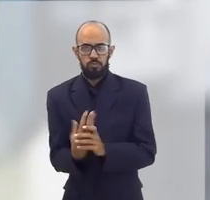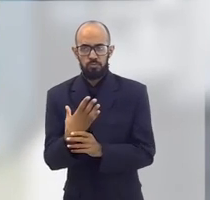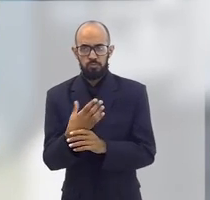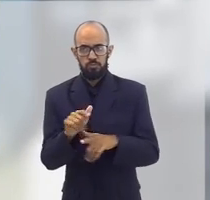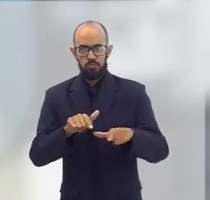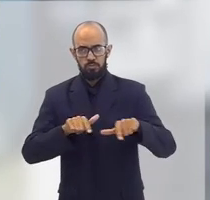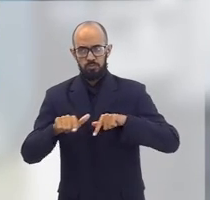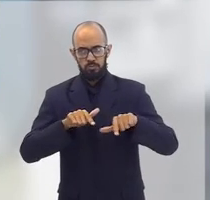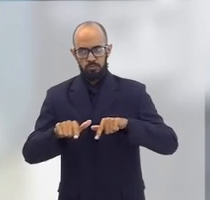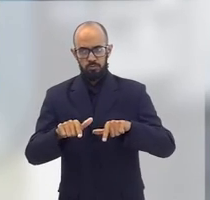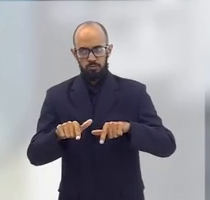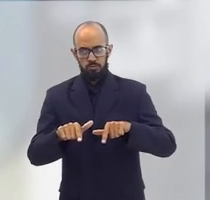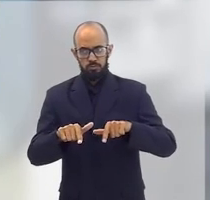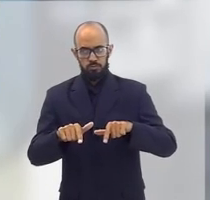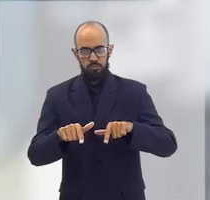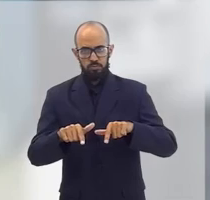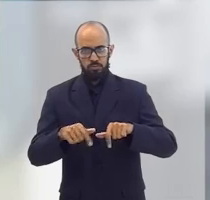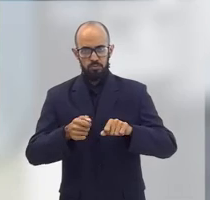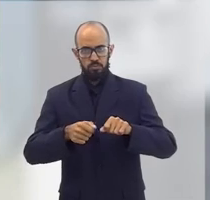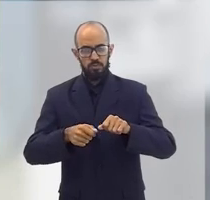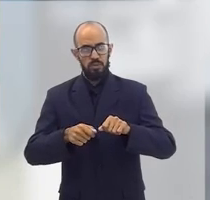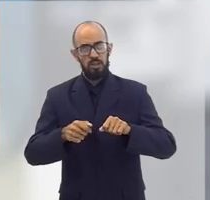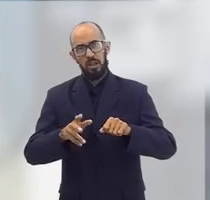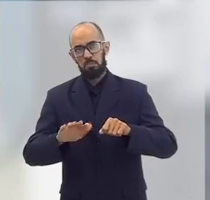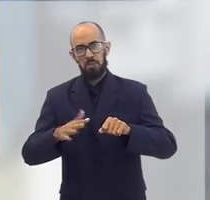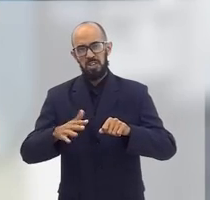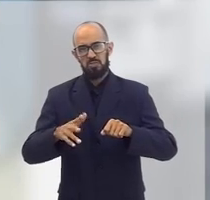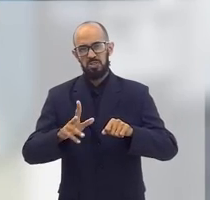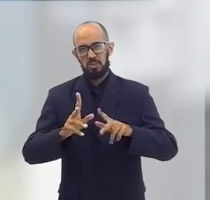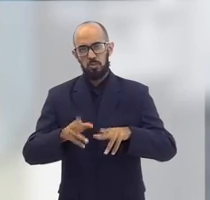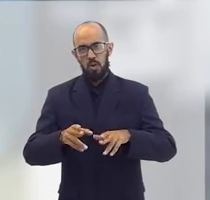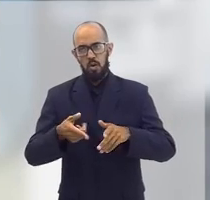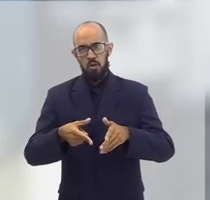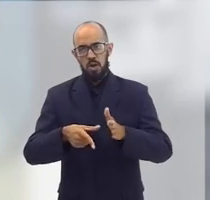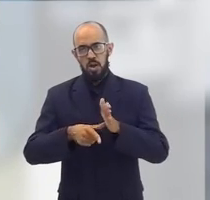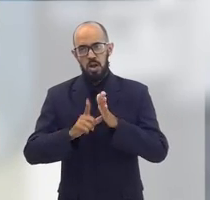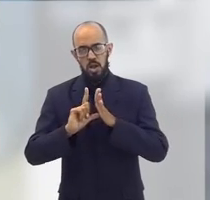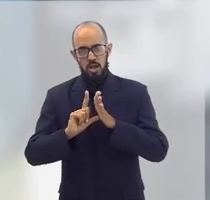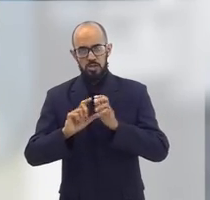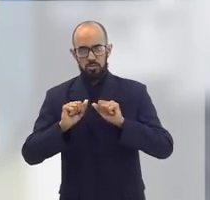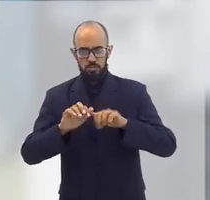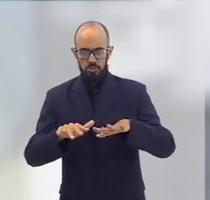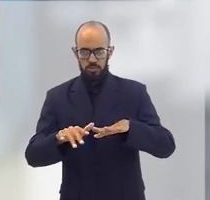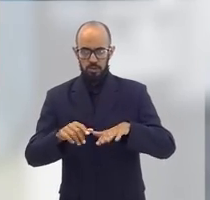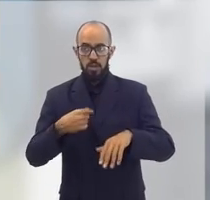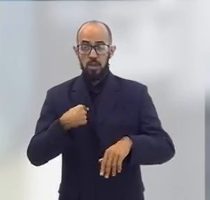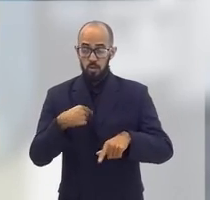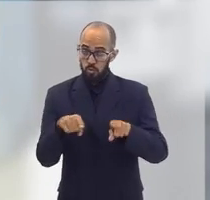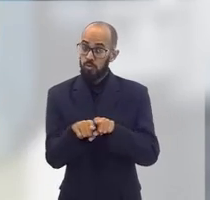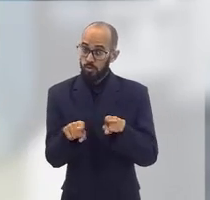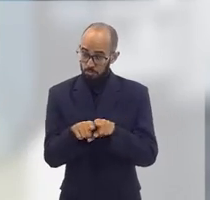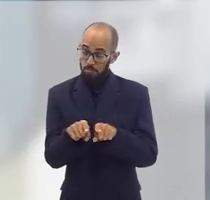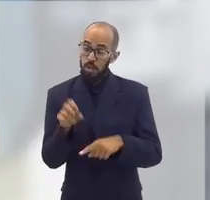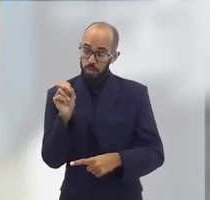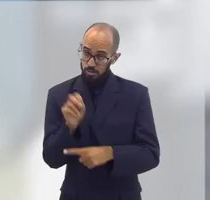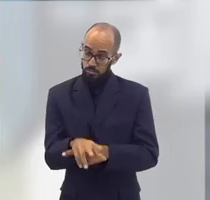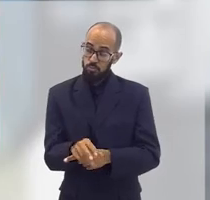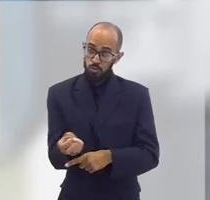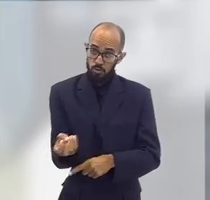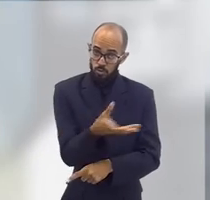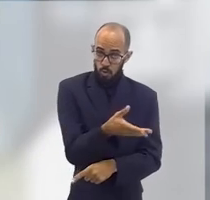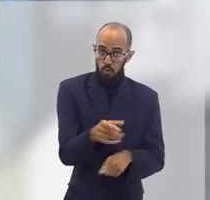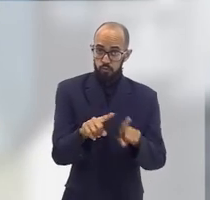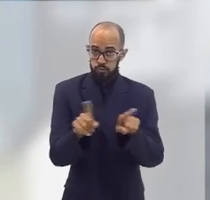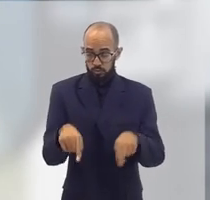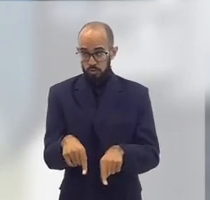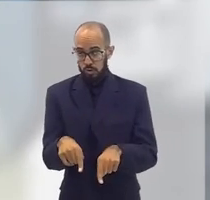empregos gerados que já remontam à pré-pandemia. Então, eu recontratei. Eu gosto de usar o meu exemplo também para trazer um